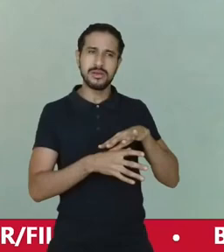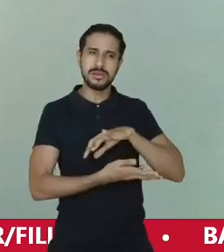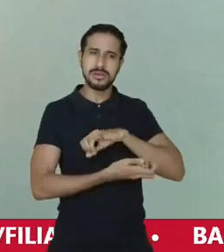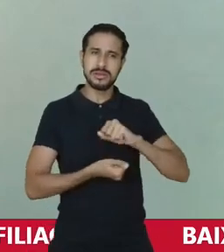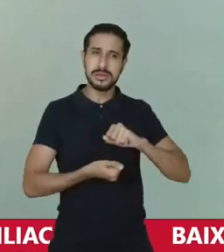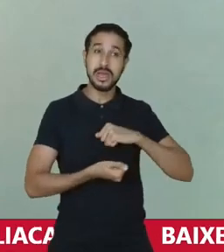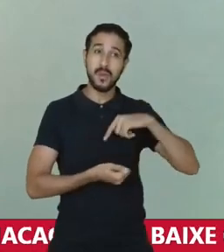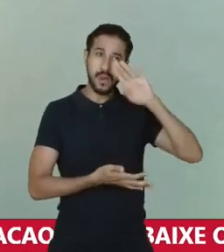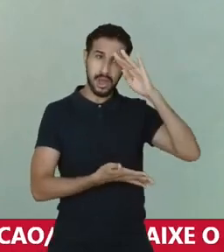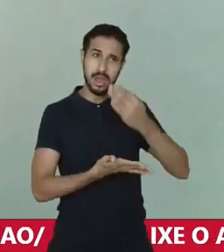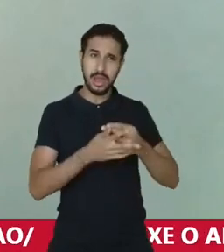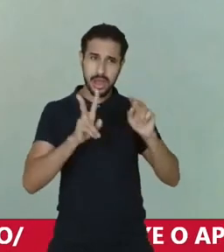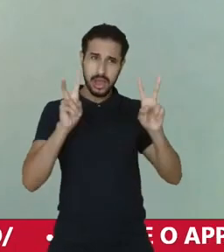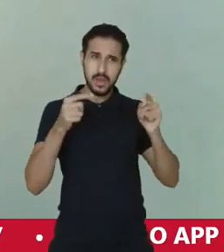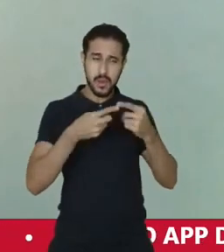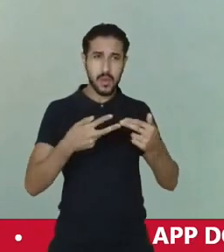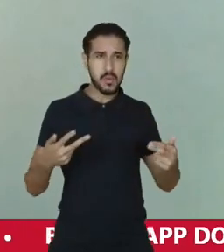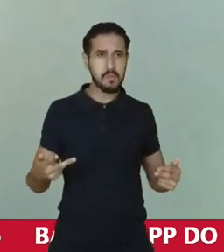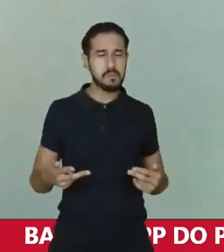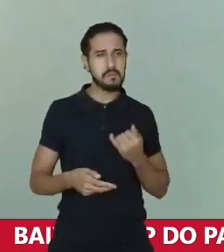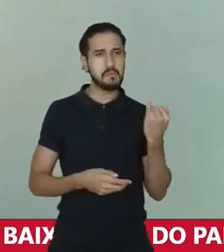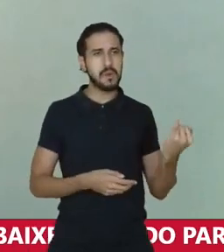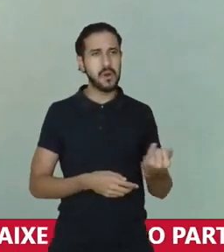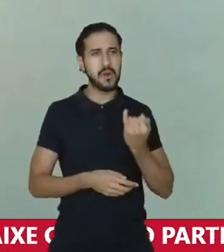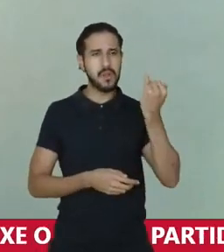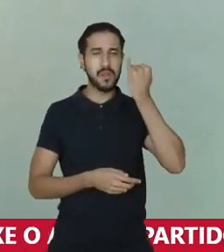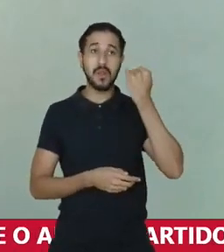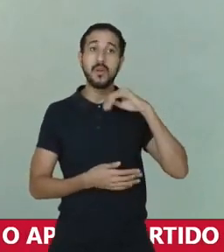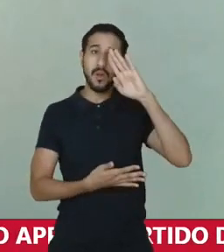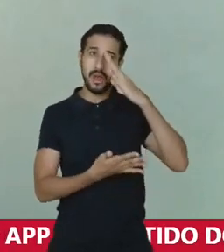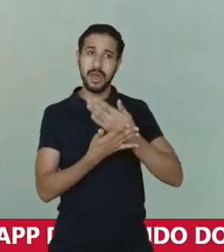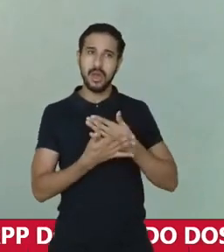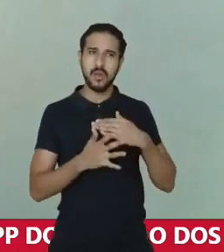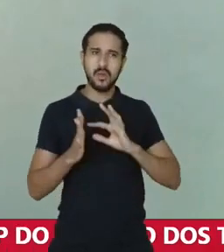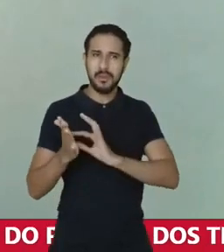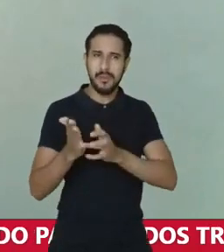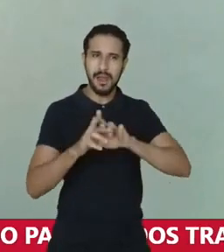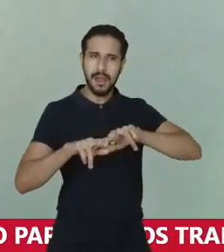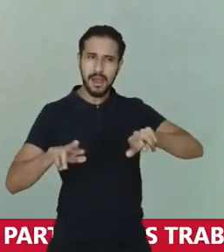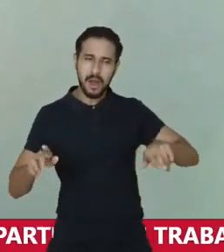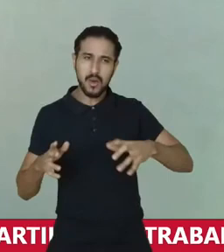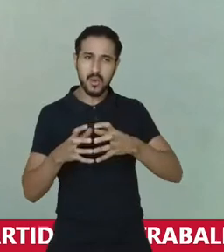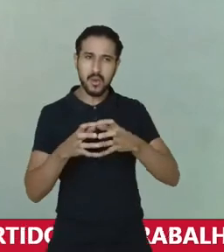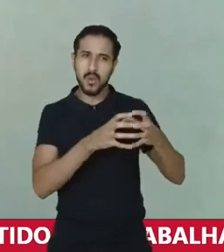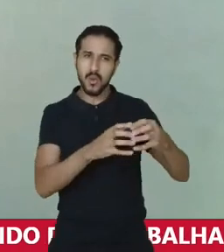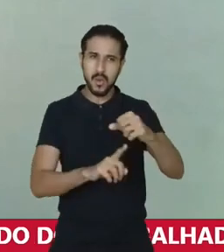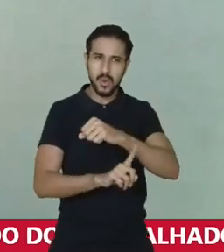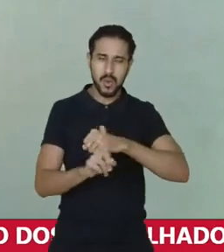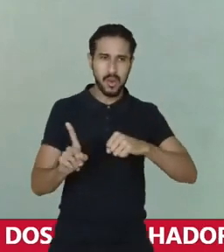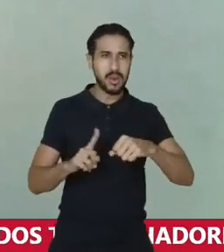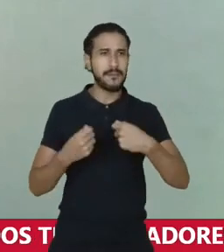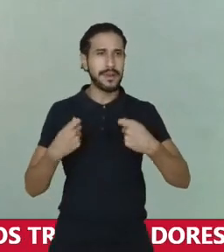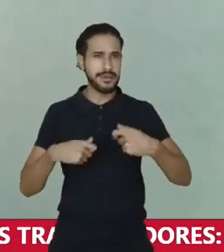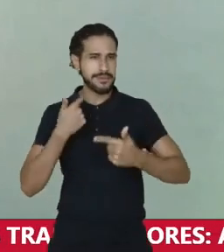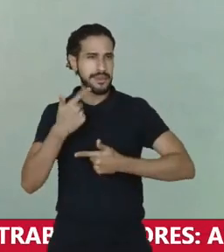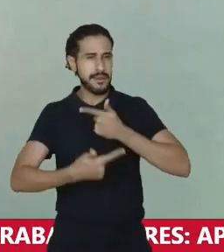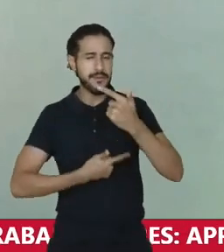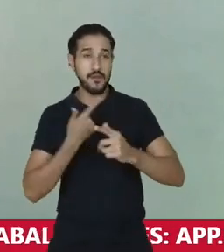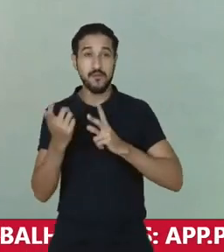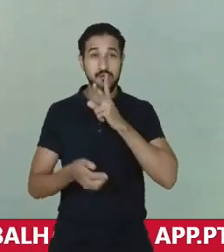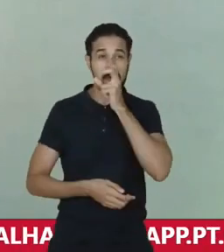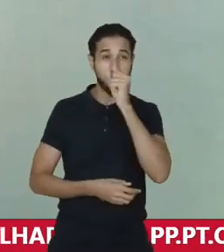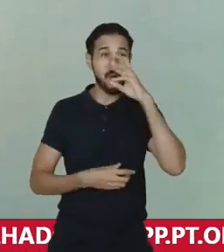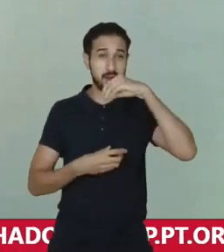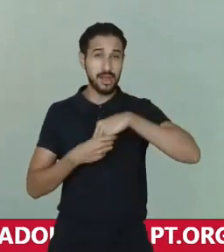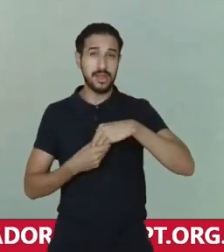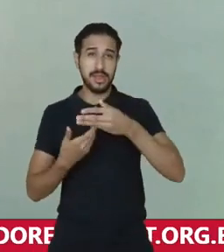mesmo. Eu acho que isso é uma coisa muito profunda, eu acho que os partidos, os movimentos sociais têm um trabalho muito grande